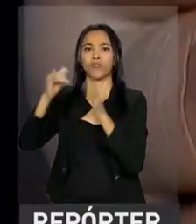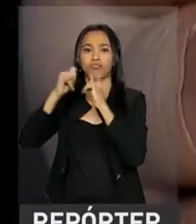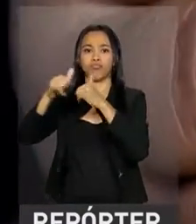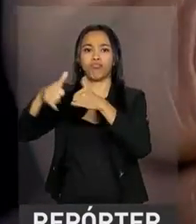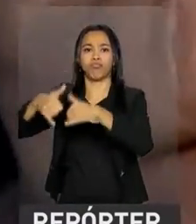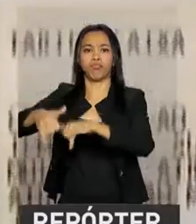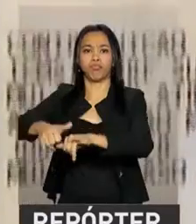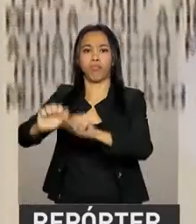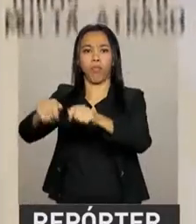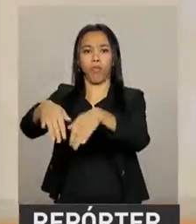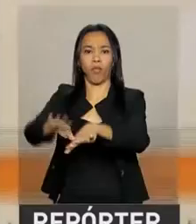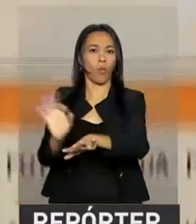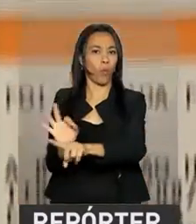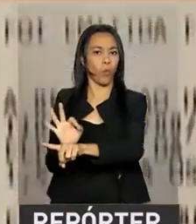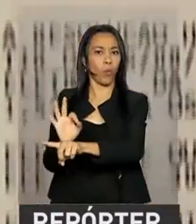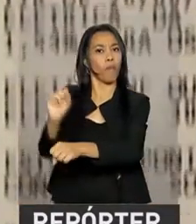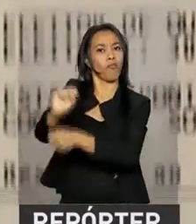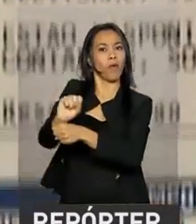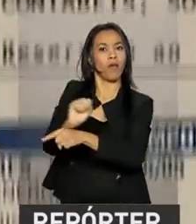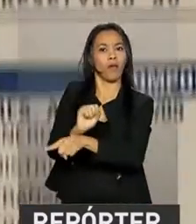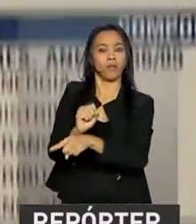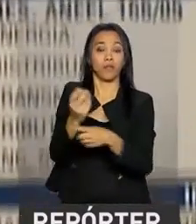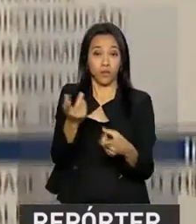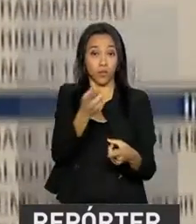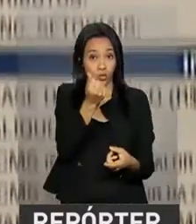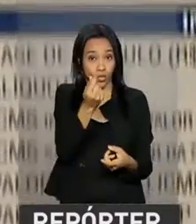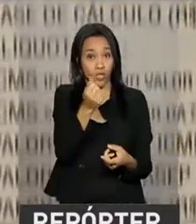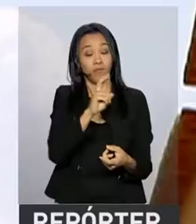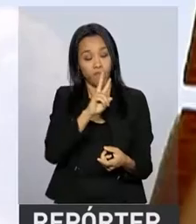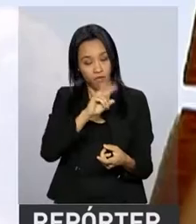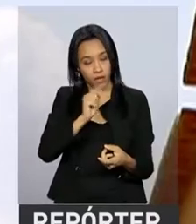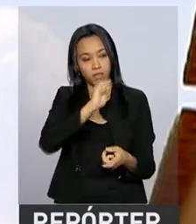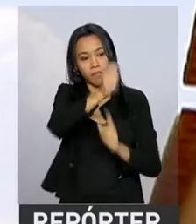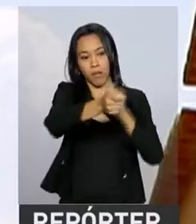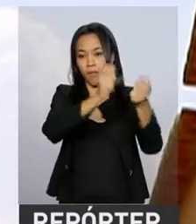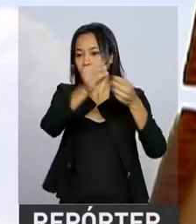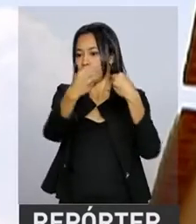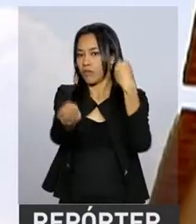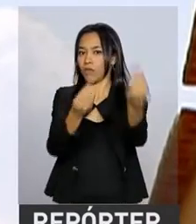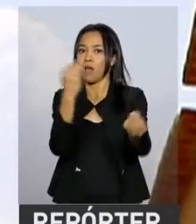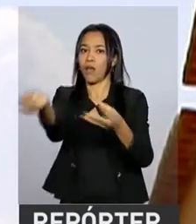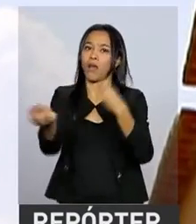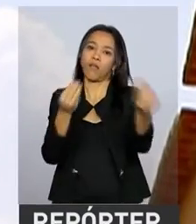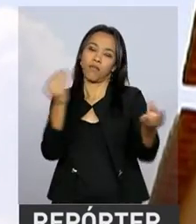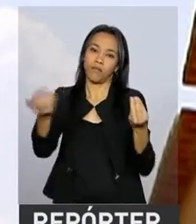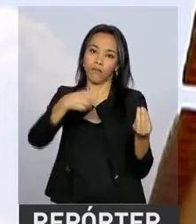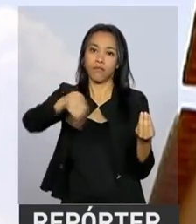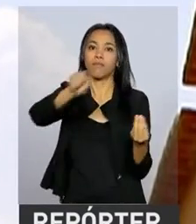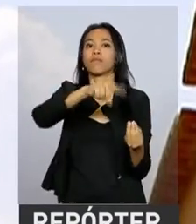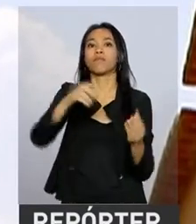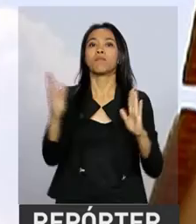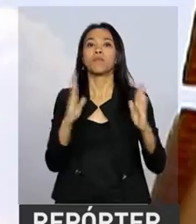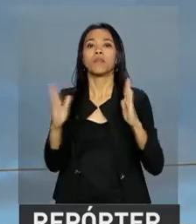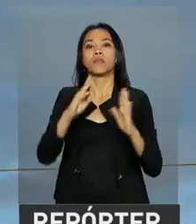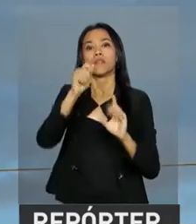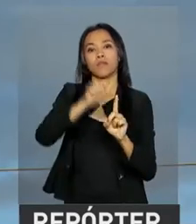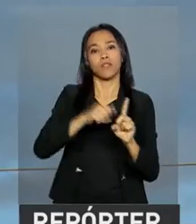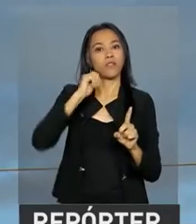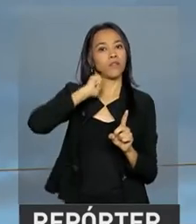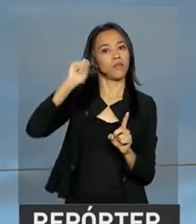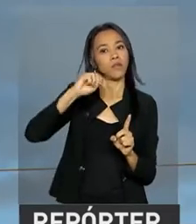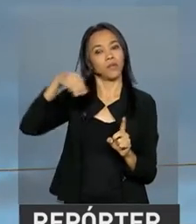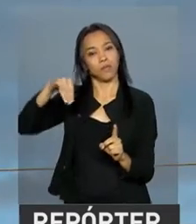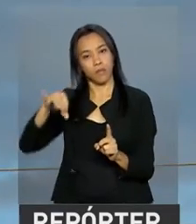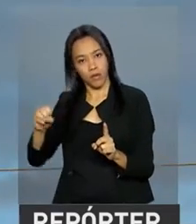operação. Ainda de acordo com a ANEEL, o dinheiro será devolvido na conta de luz do consumidor entre os meses de abril